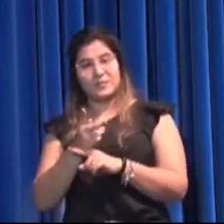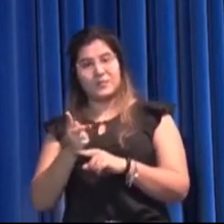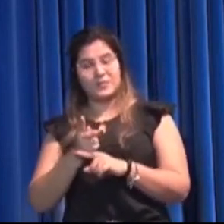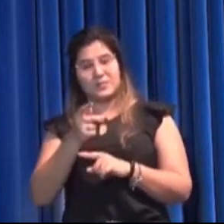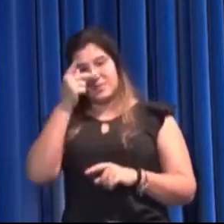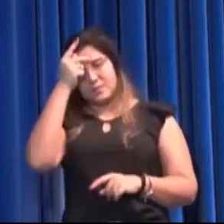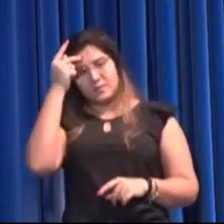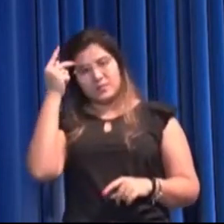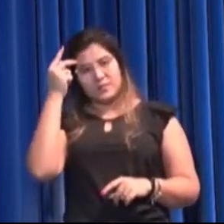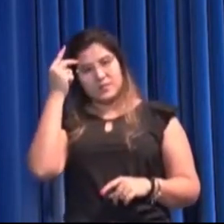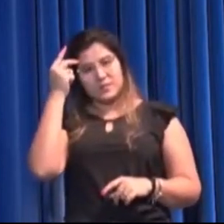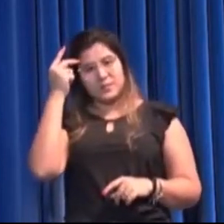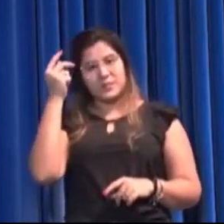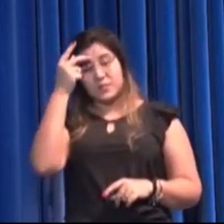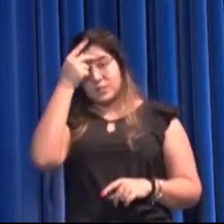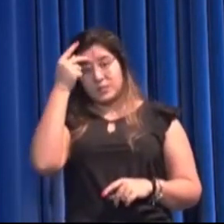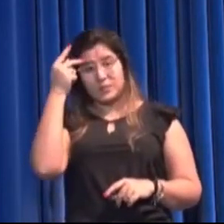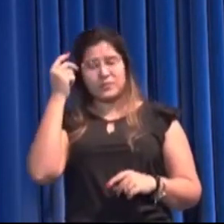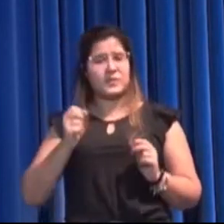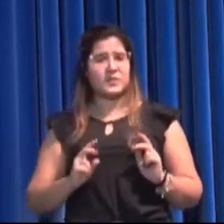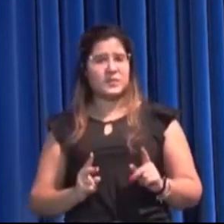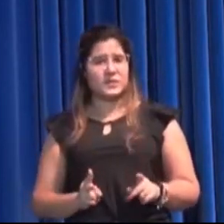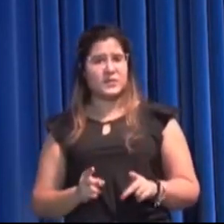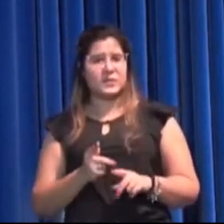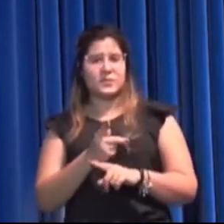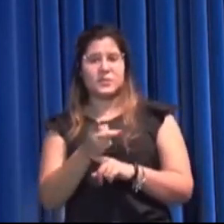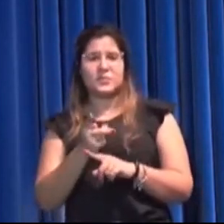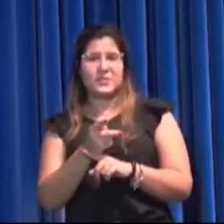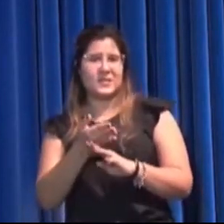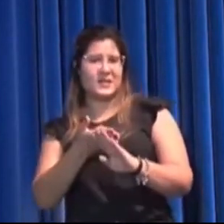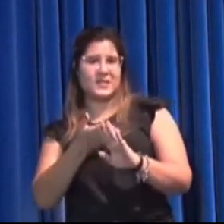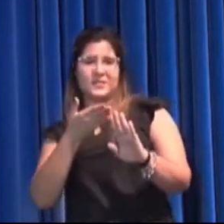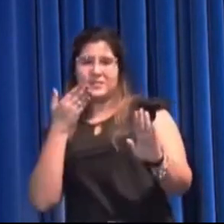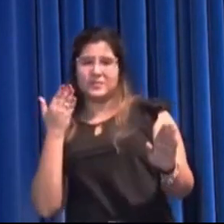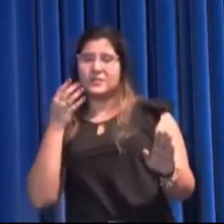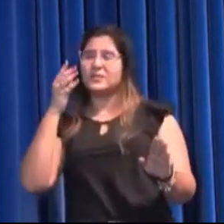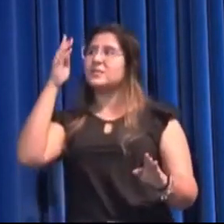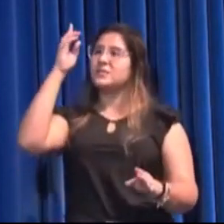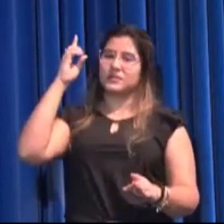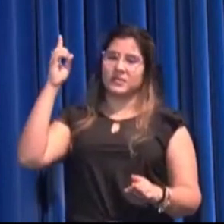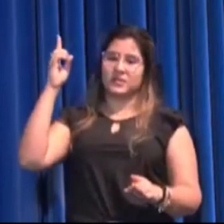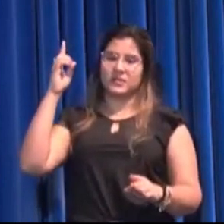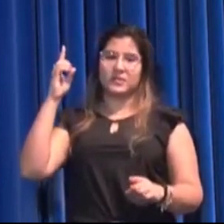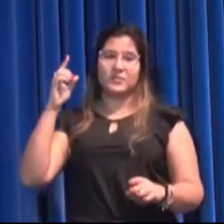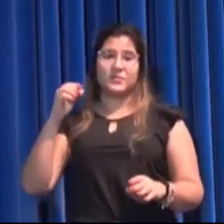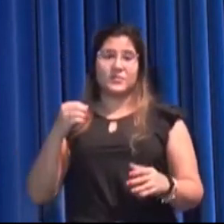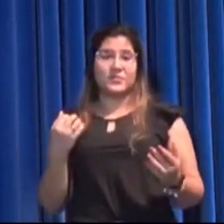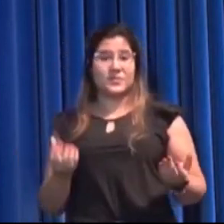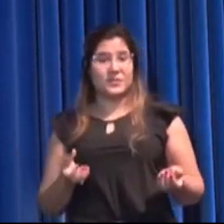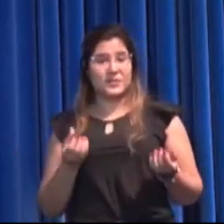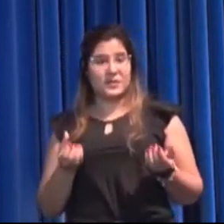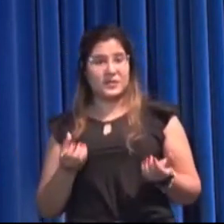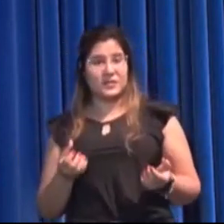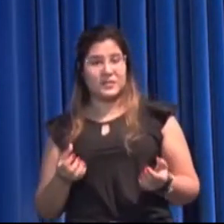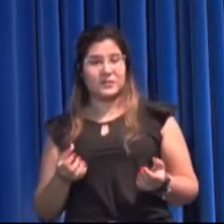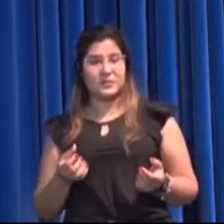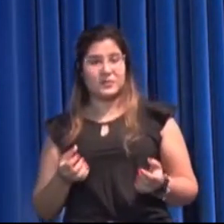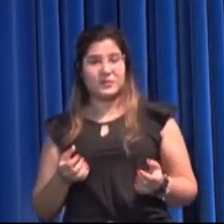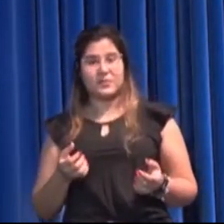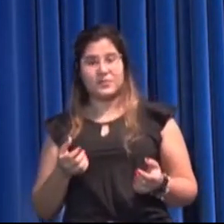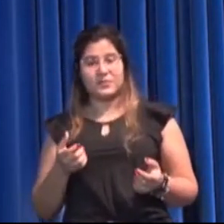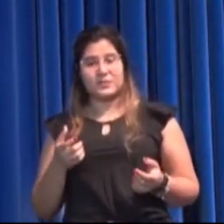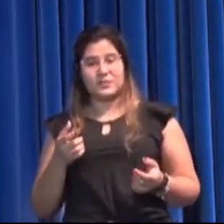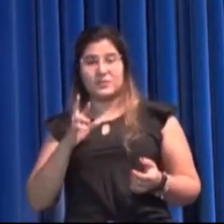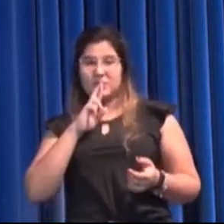homem sempre busca se afastar de Deus, querendo resolver os seus problemas para a